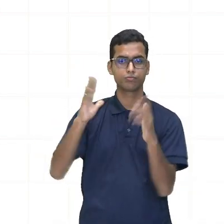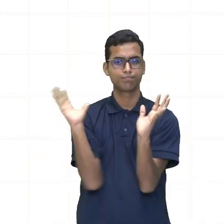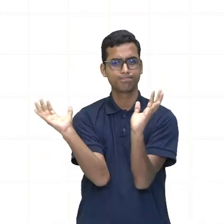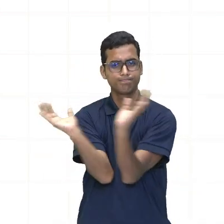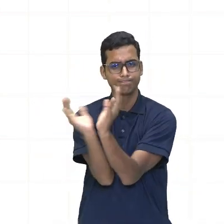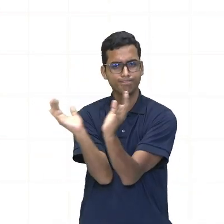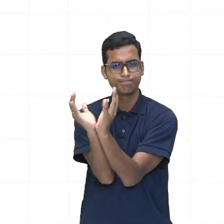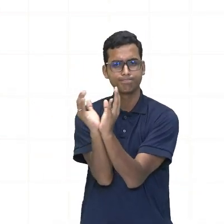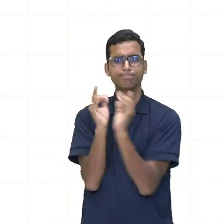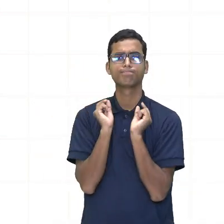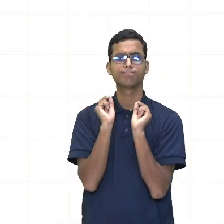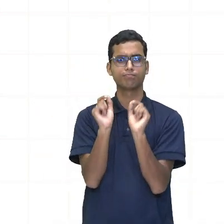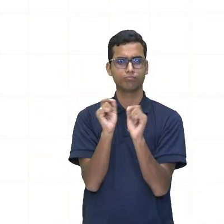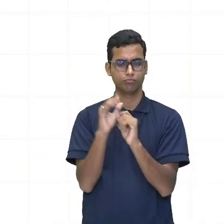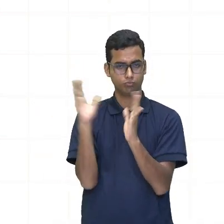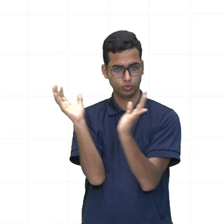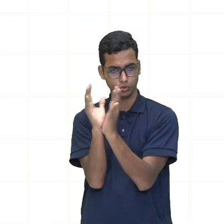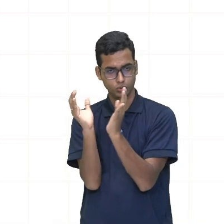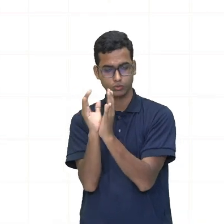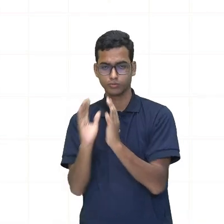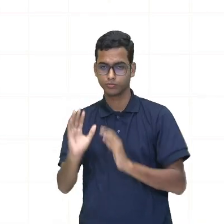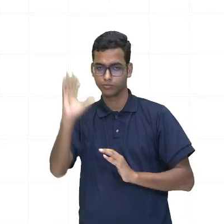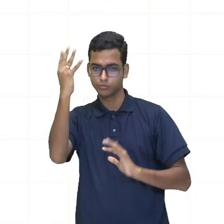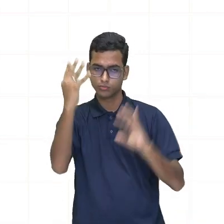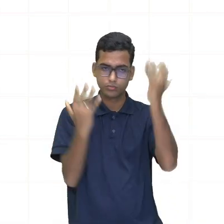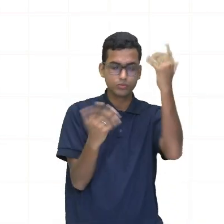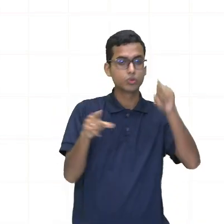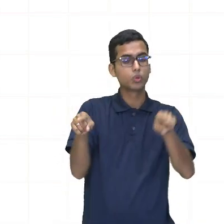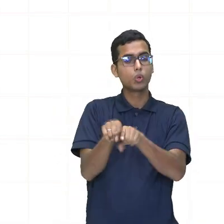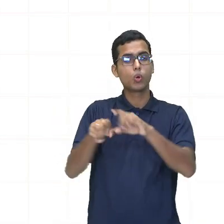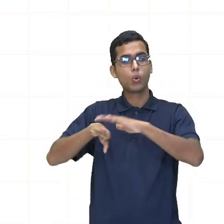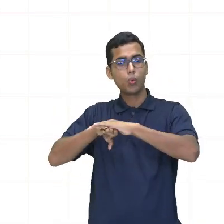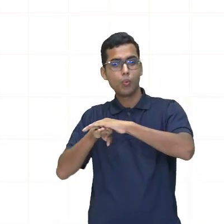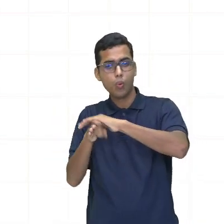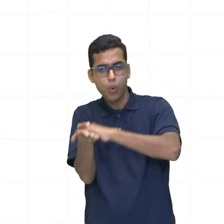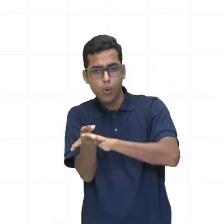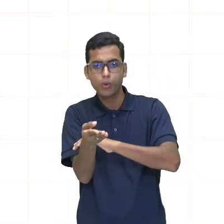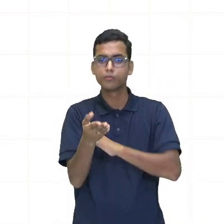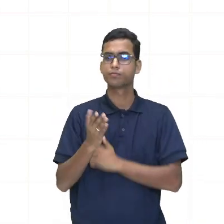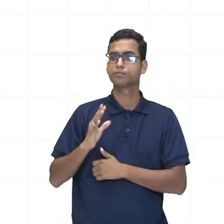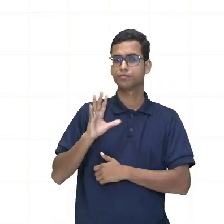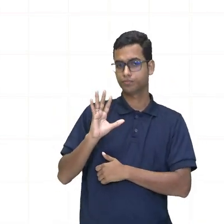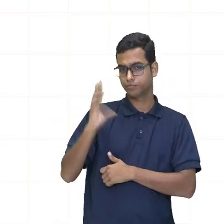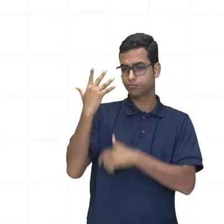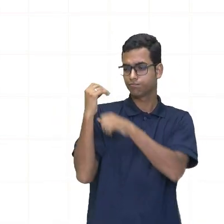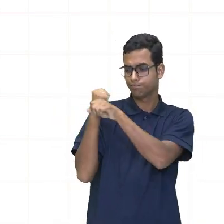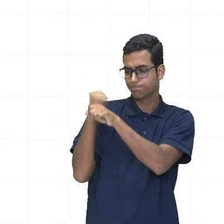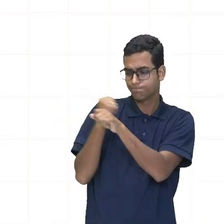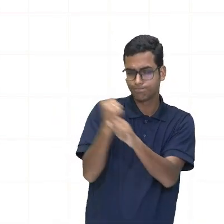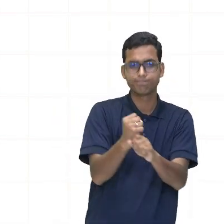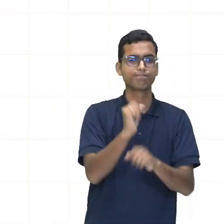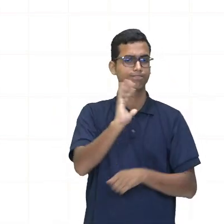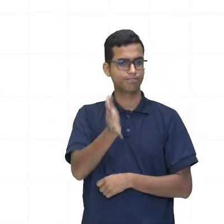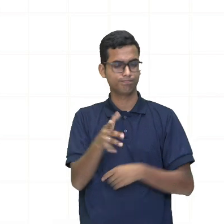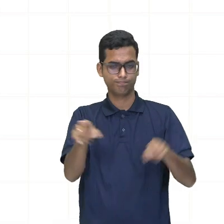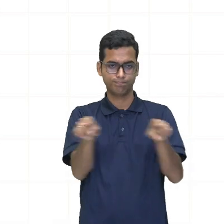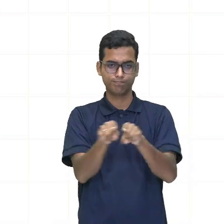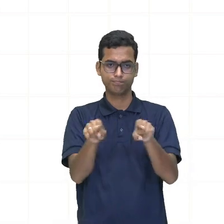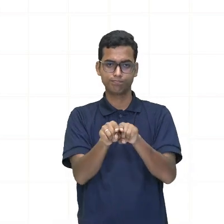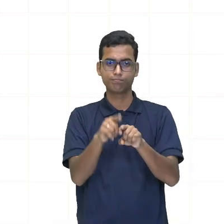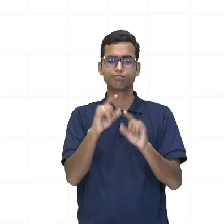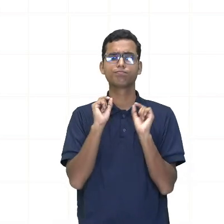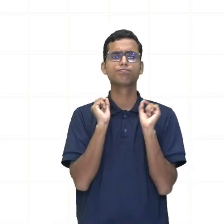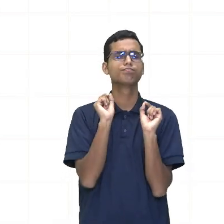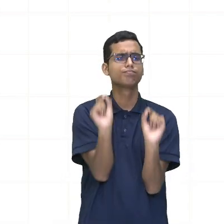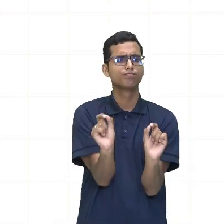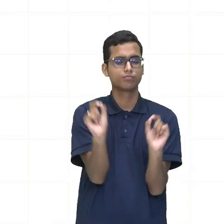de situações, de costumes que estão presentes há muito tempo. Então, esses habitantes tradicionais, quem seriam